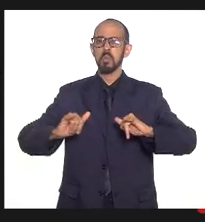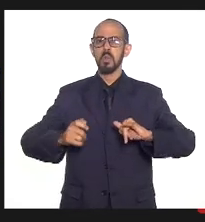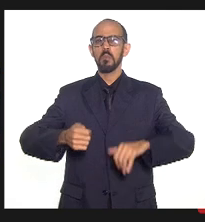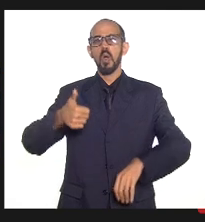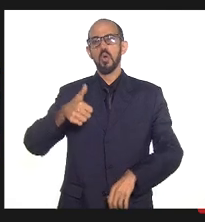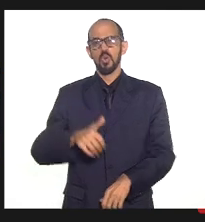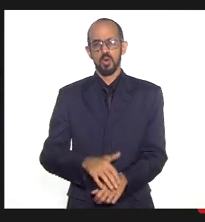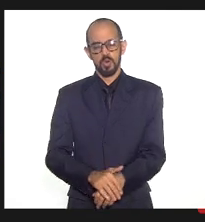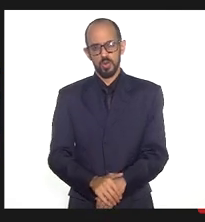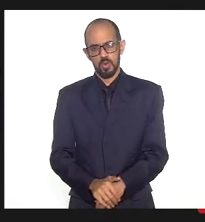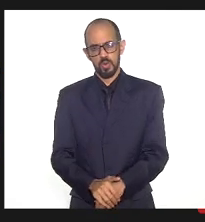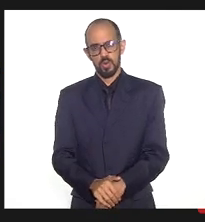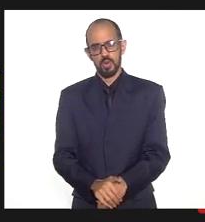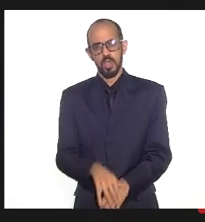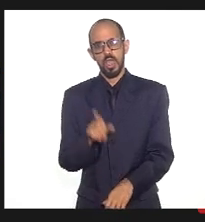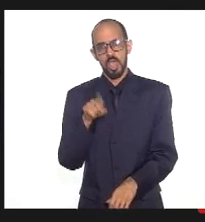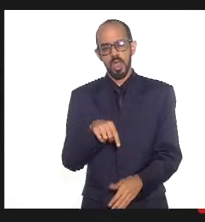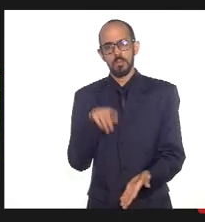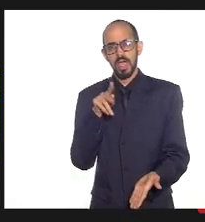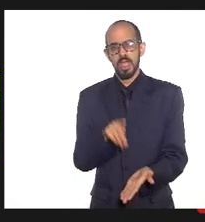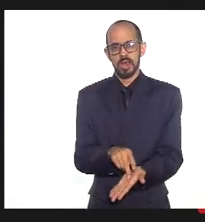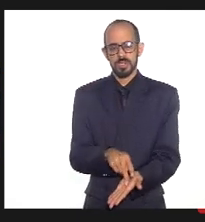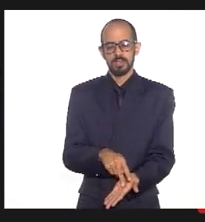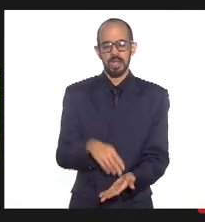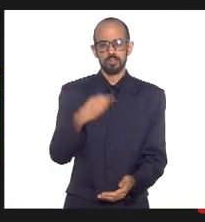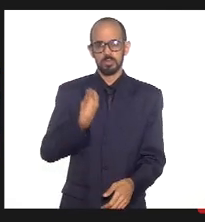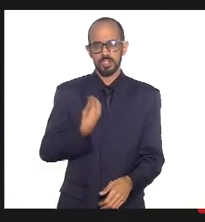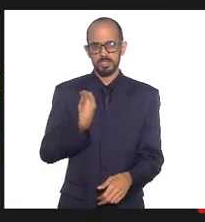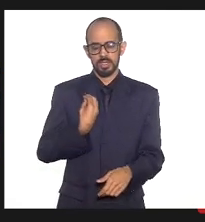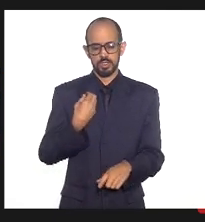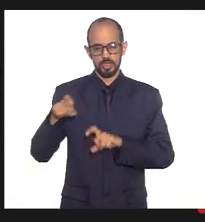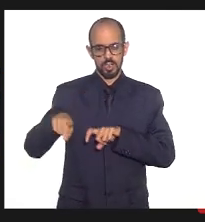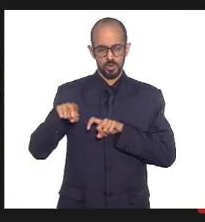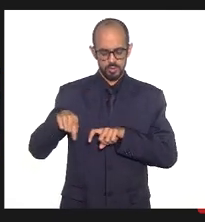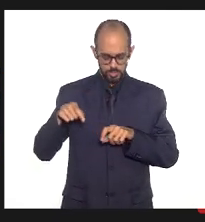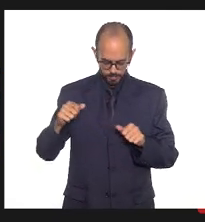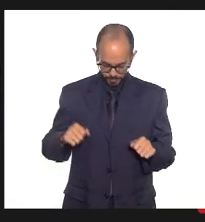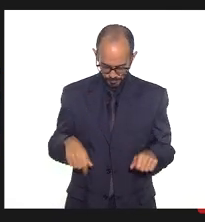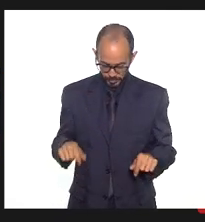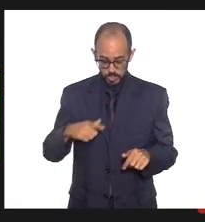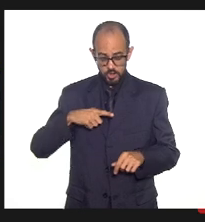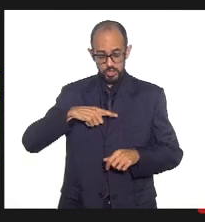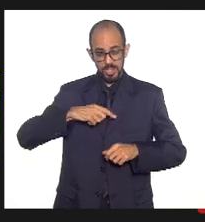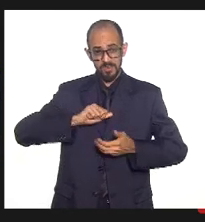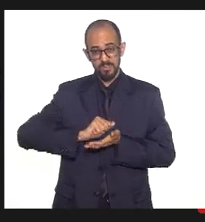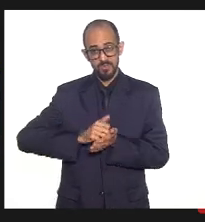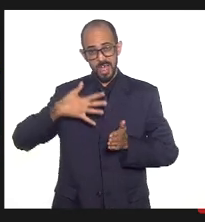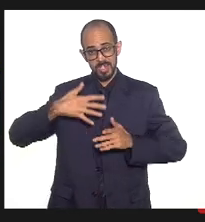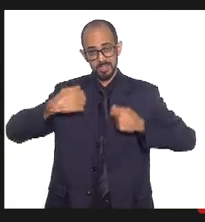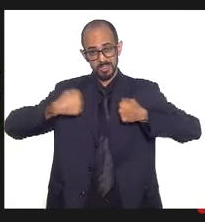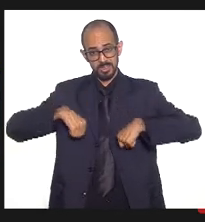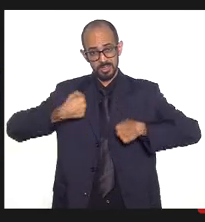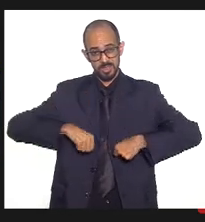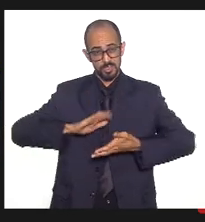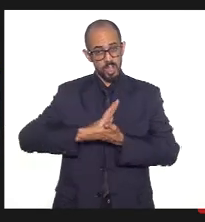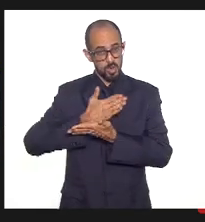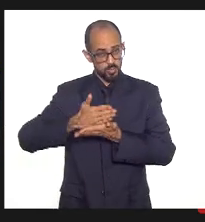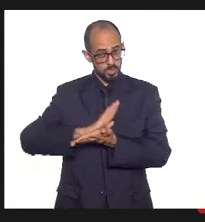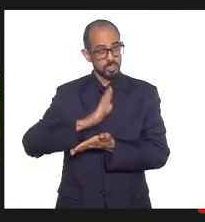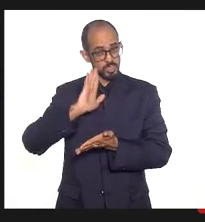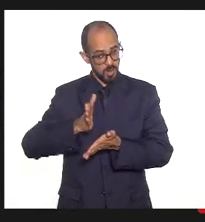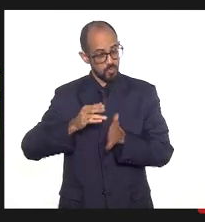aparecem. Então, isso é uma realidade também muito presente no interior. A gente tem várias demandas, algumas dessas demandas já foram colocadas e